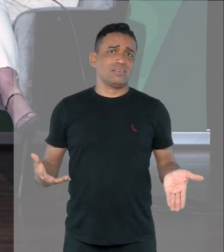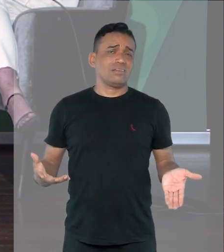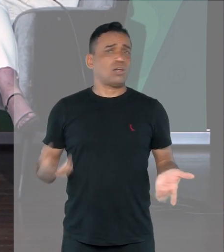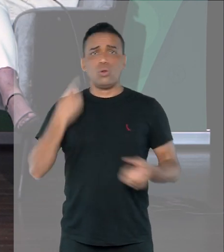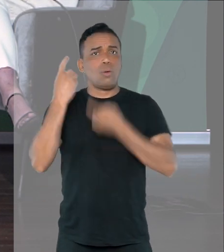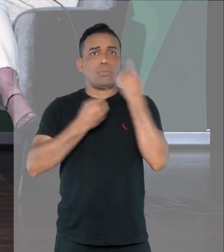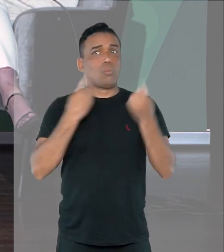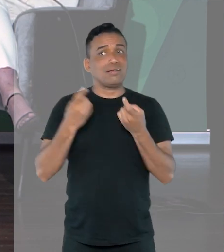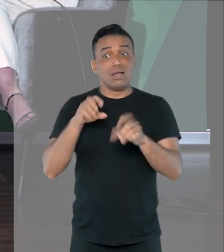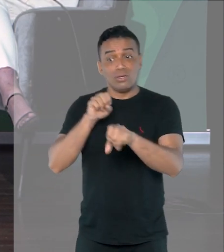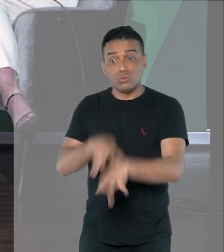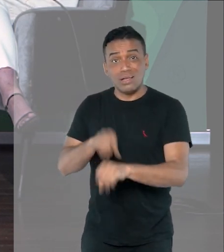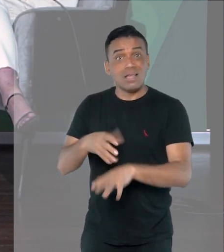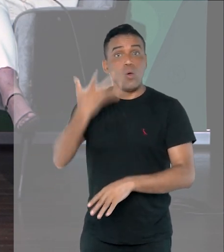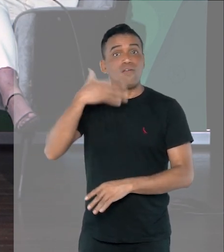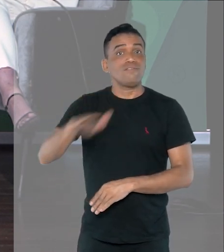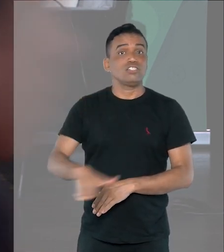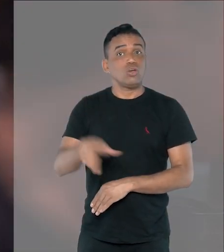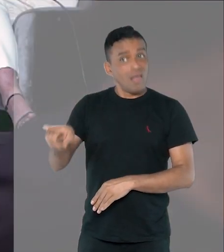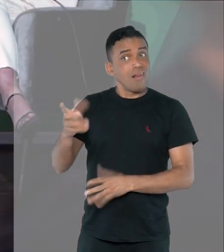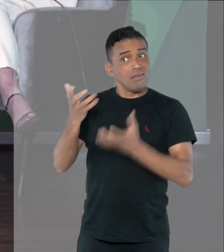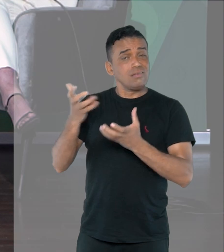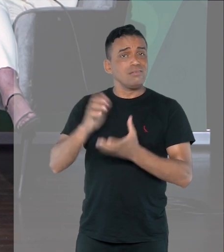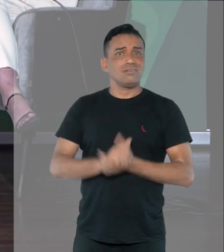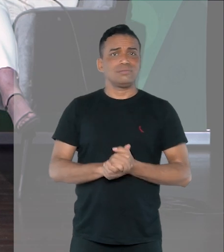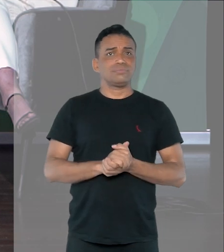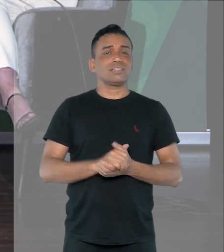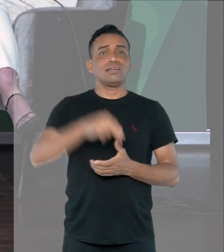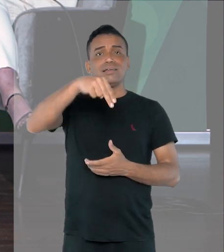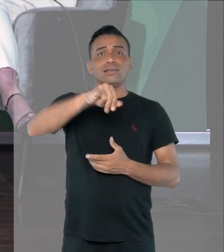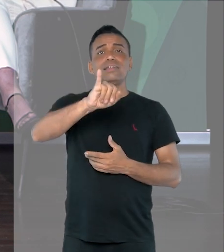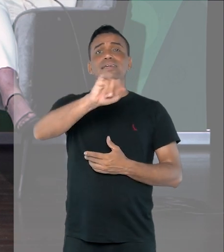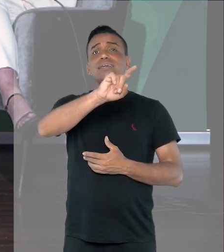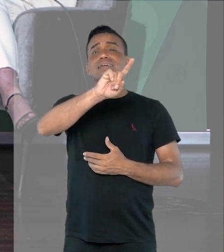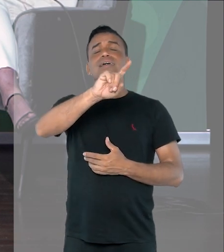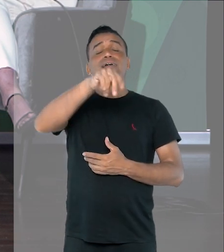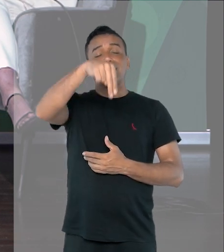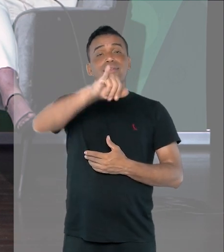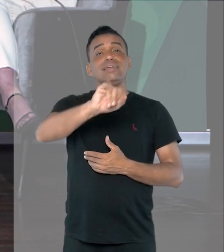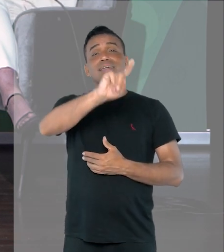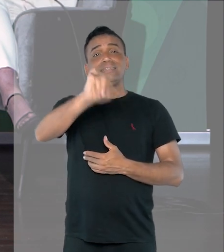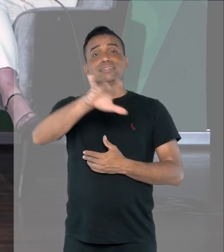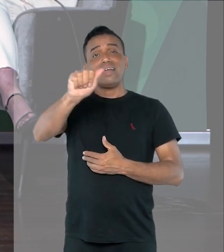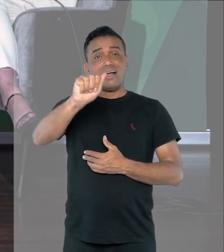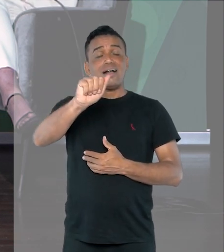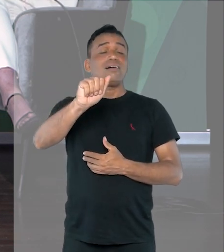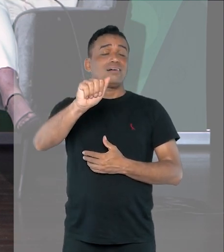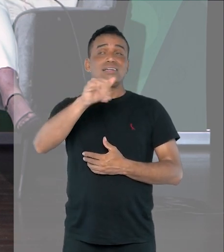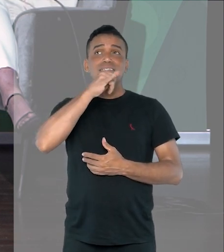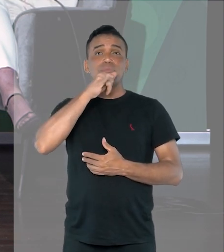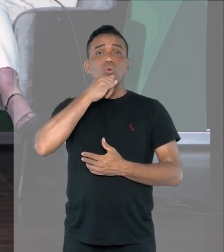preocupação dela era a educação infantil. E nós tivemos outro, Nízia Floresta, Quando o vestibular